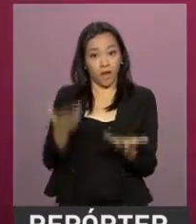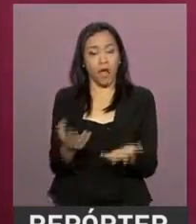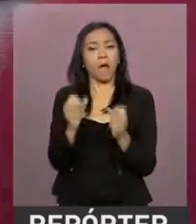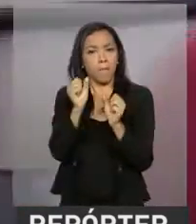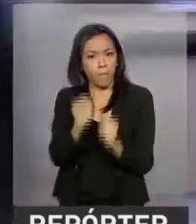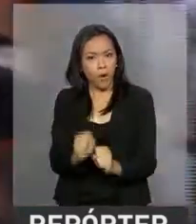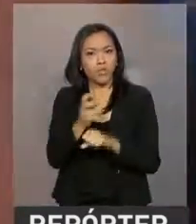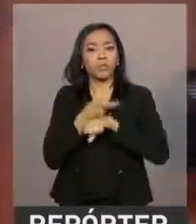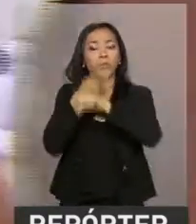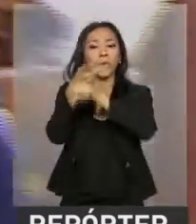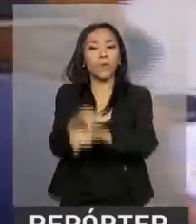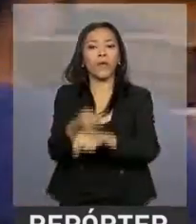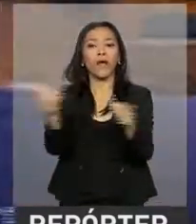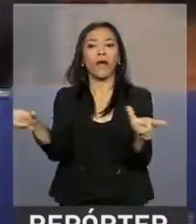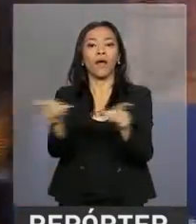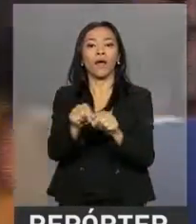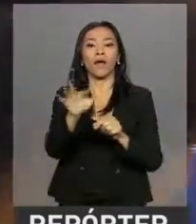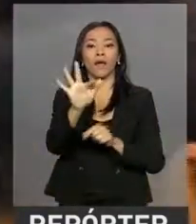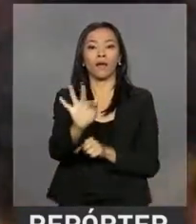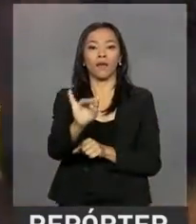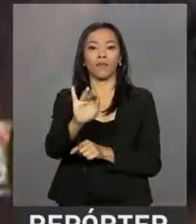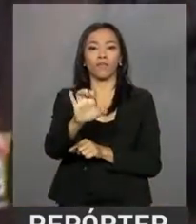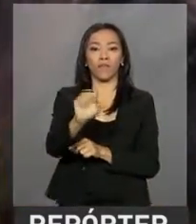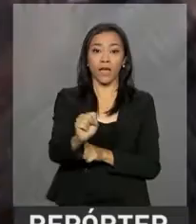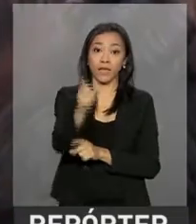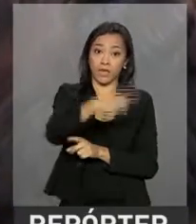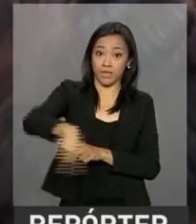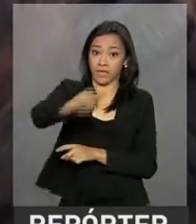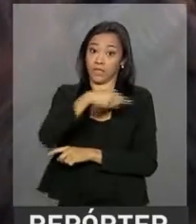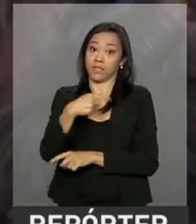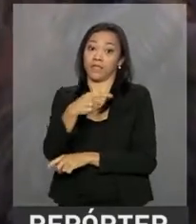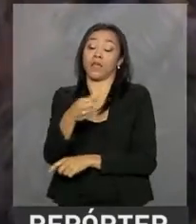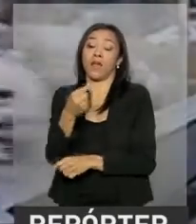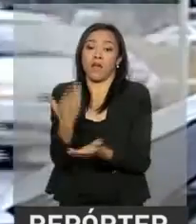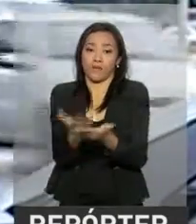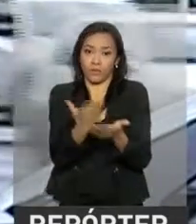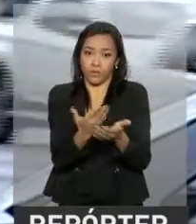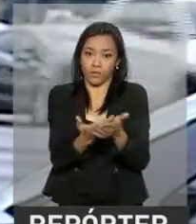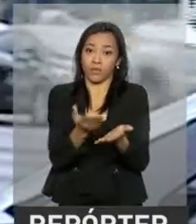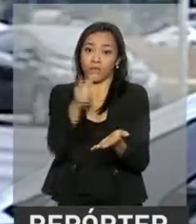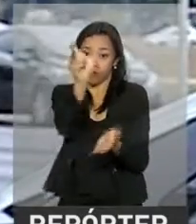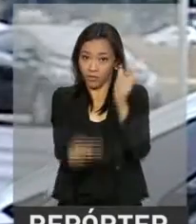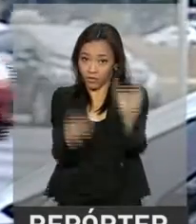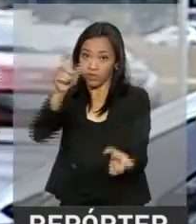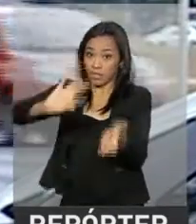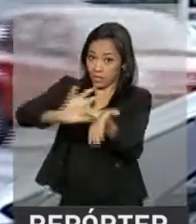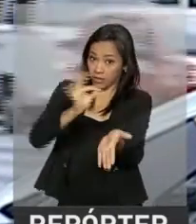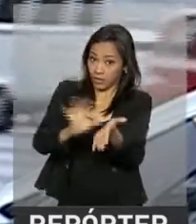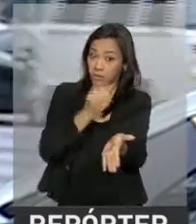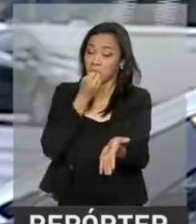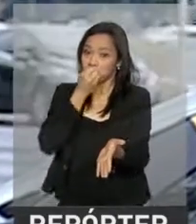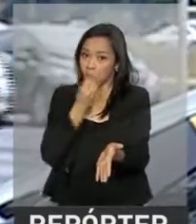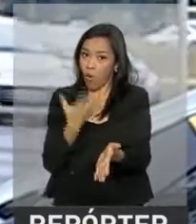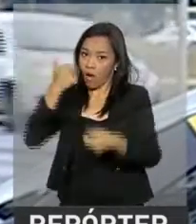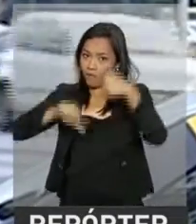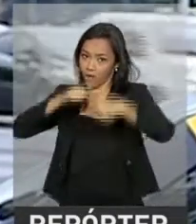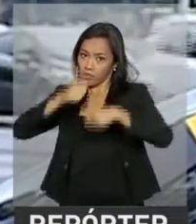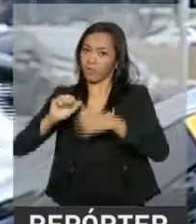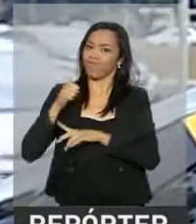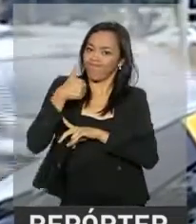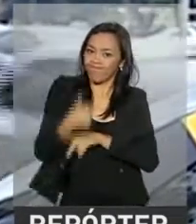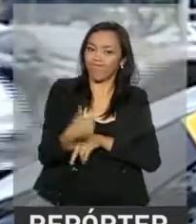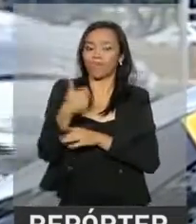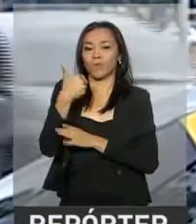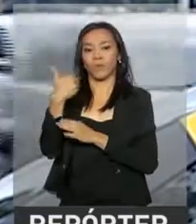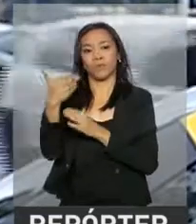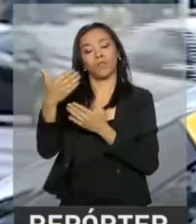Podem recorrer ao FIES os estudantes matriculados em cursos que têm avaliação positiva do MEC, e esses estudantes